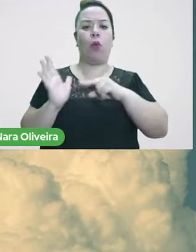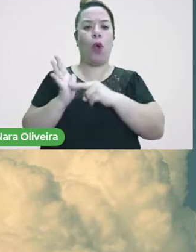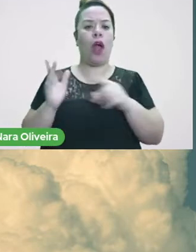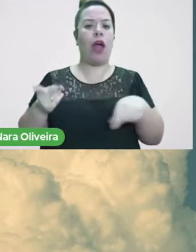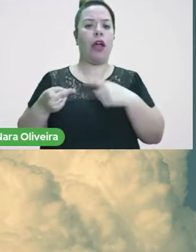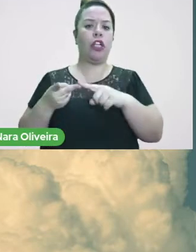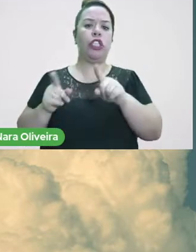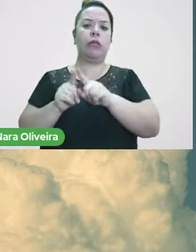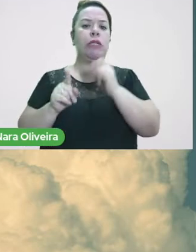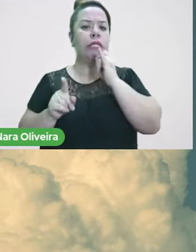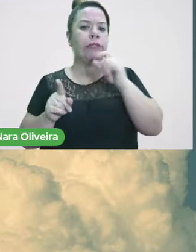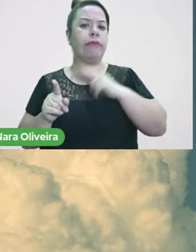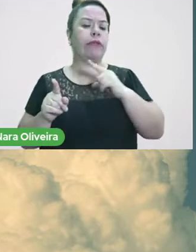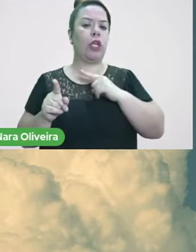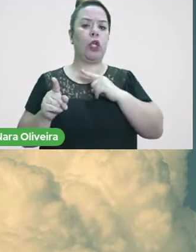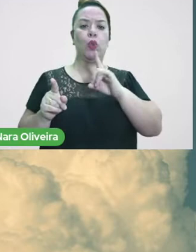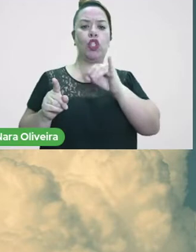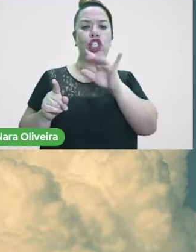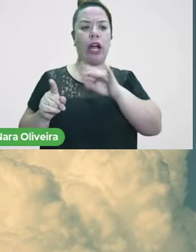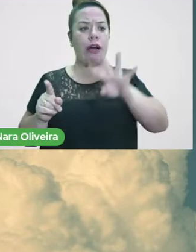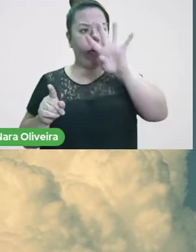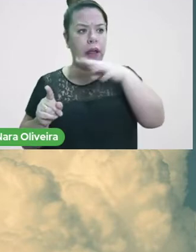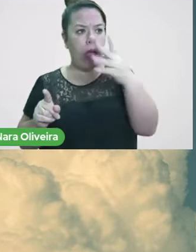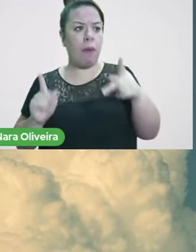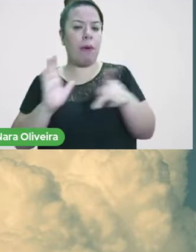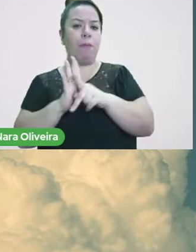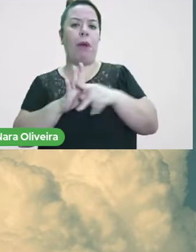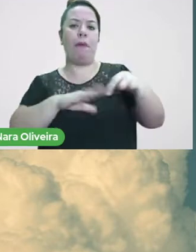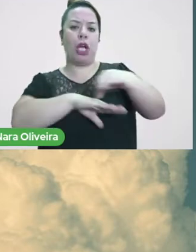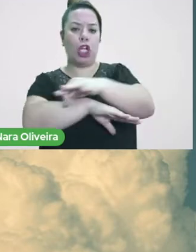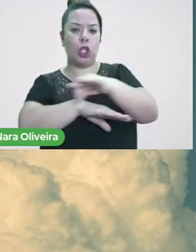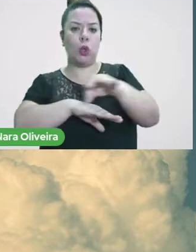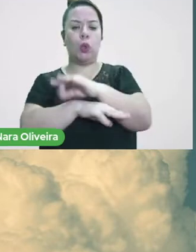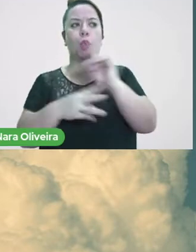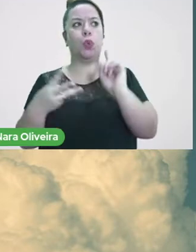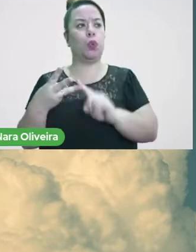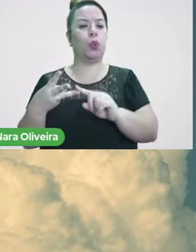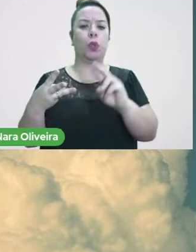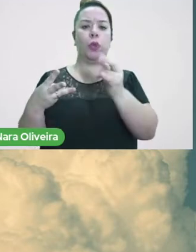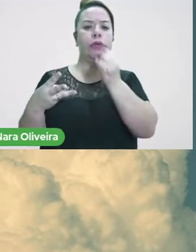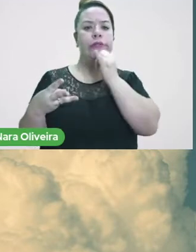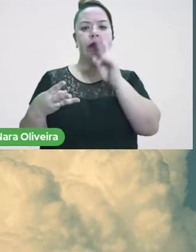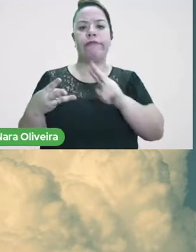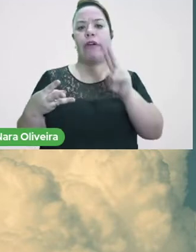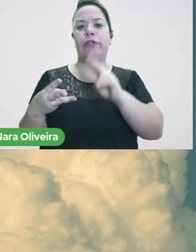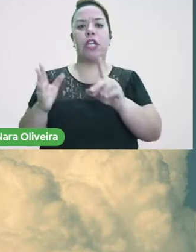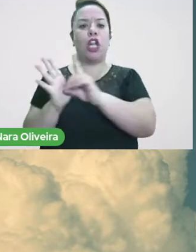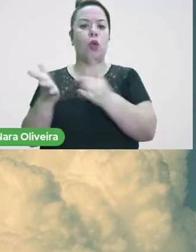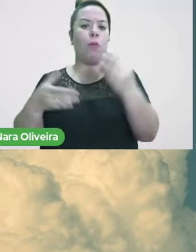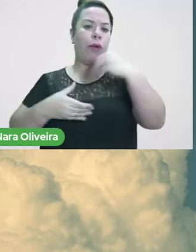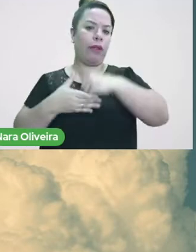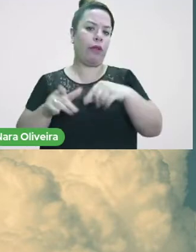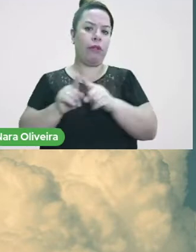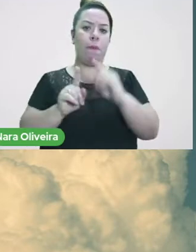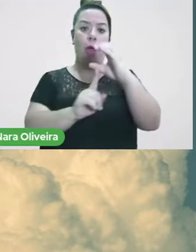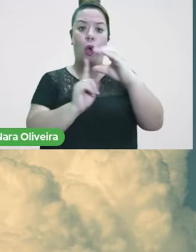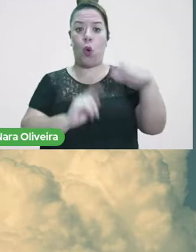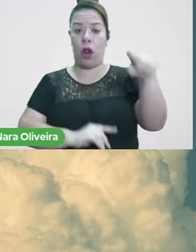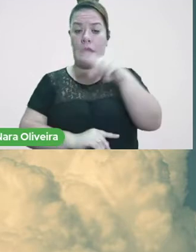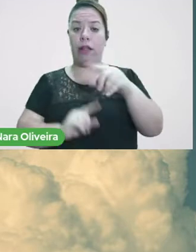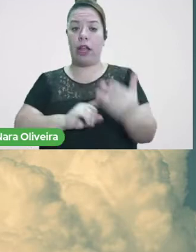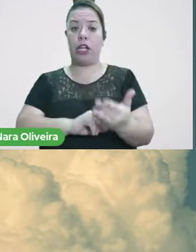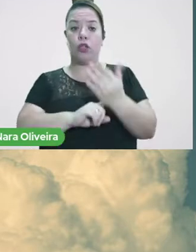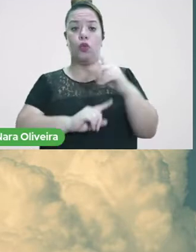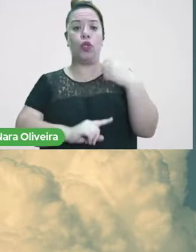vai usar diagramas de arquitetura, a gente vai usar documentos internos do cliente que ajudam a gente a